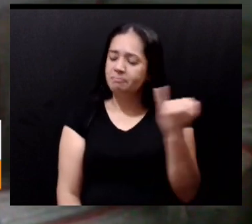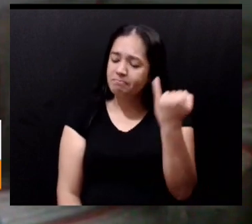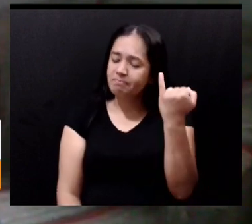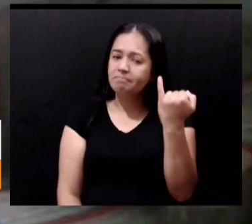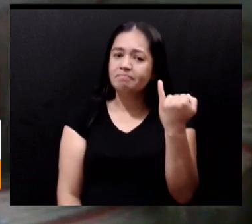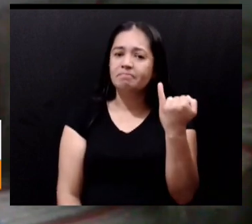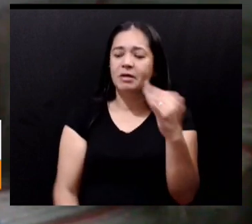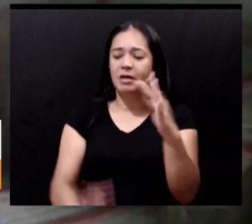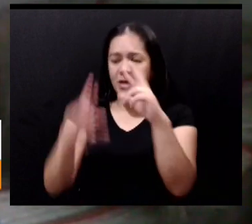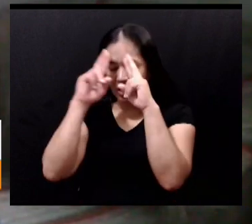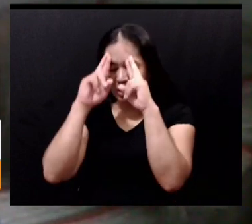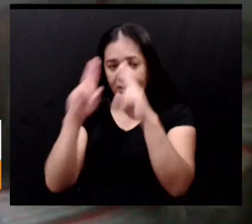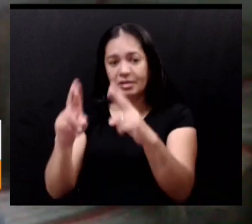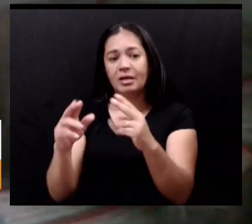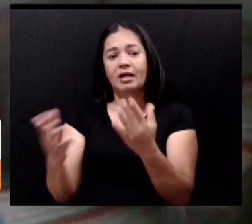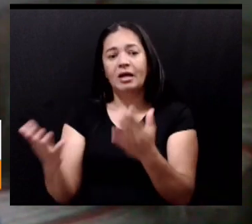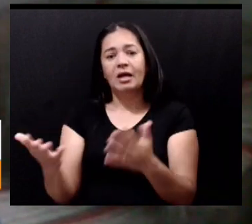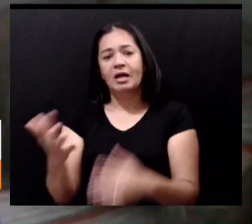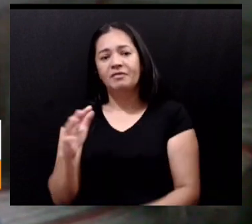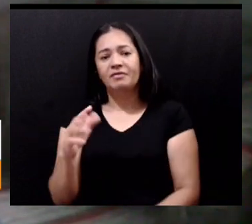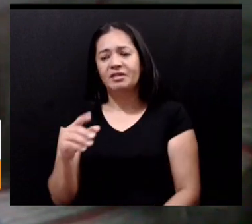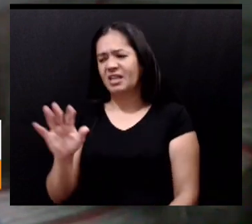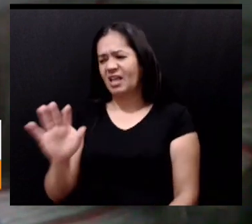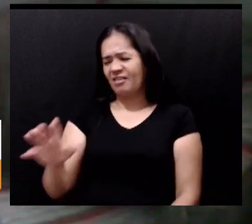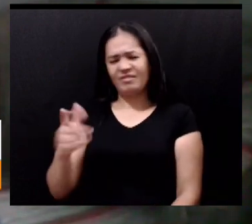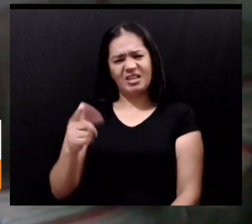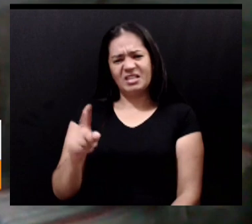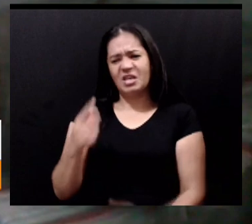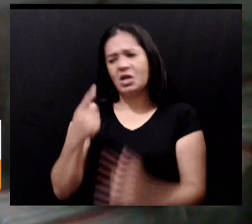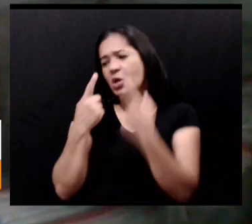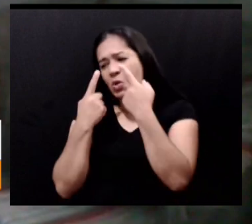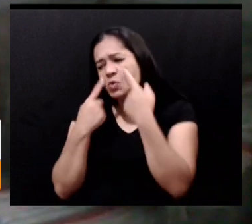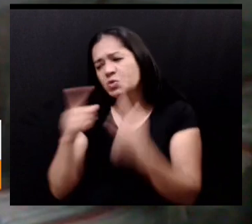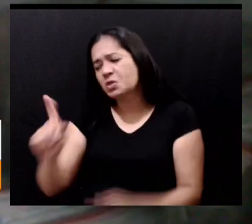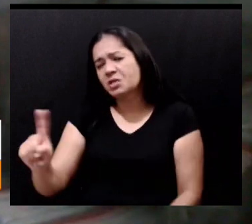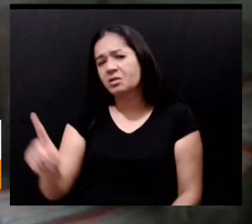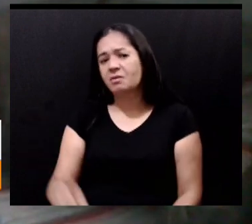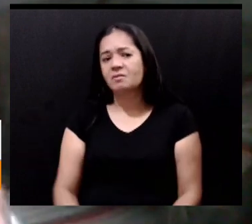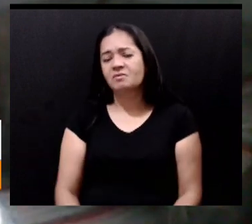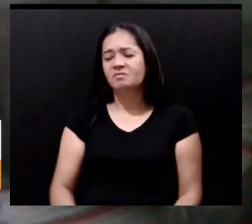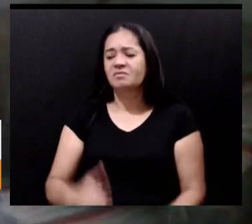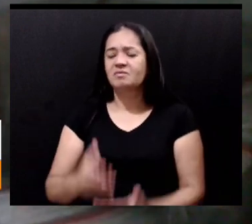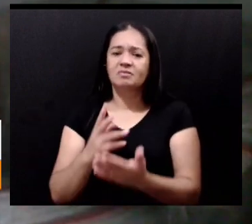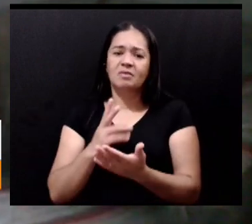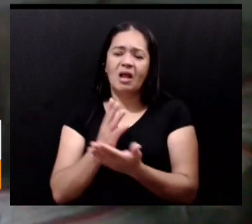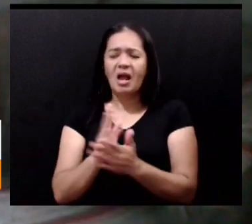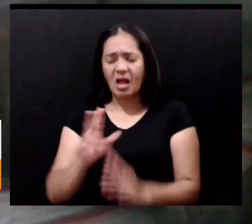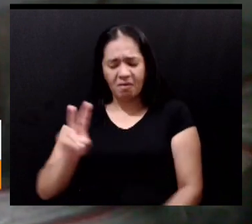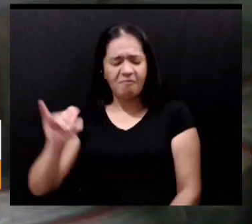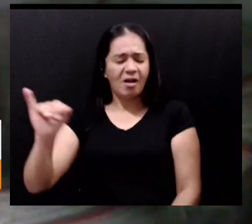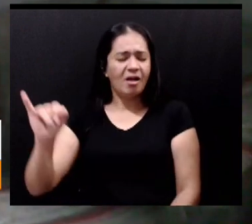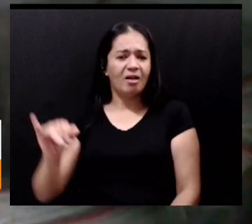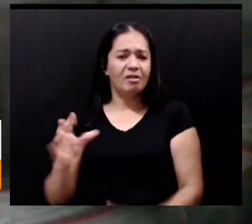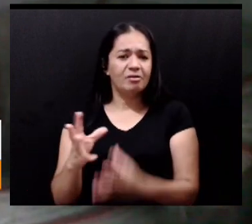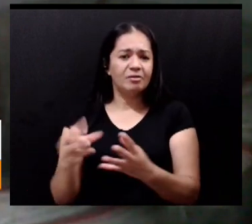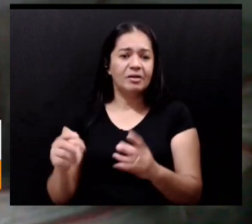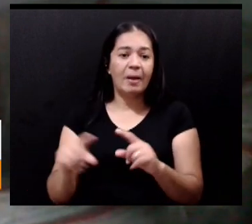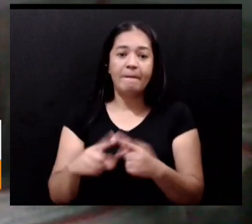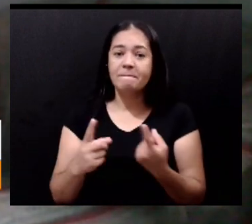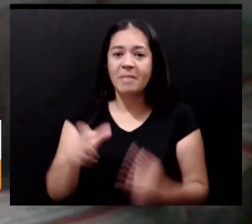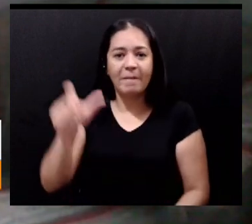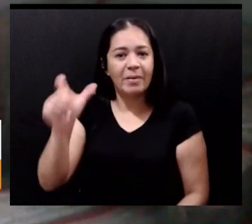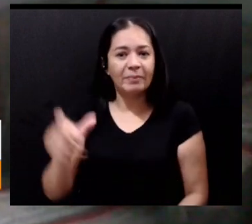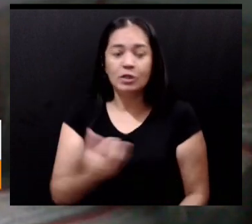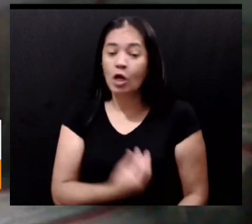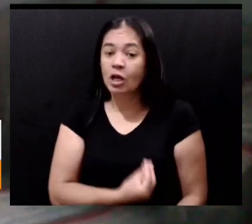vezes nós falamos, não fica assim não chora não, vai passar. Mas para quem está vivendo a dor naquela